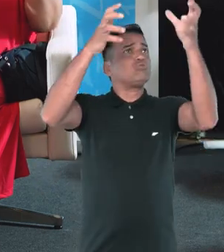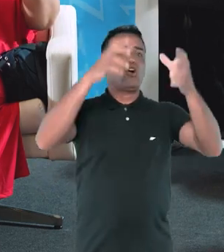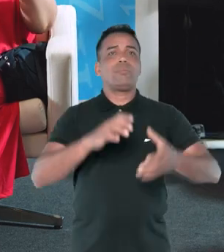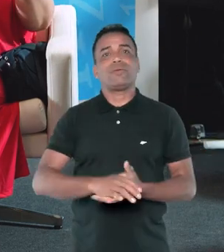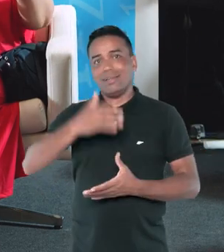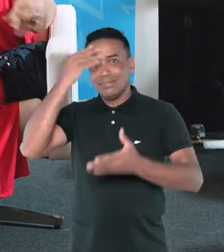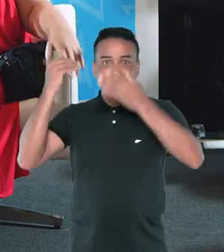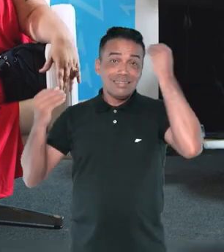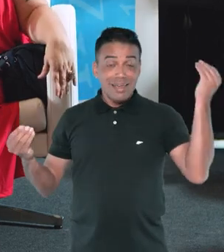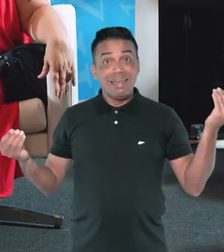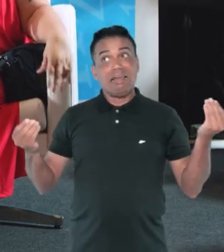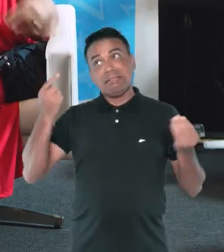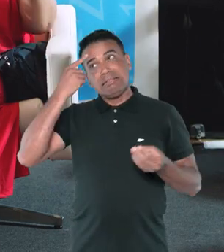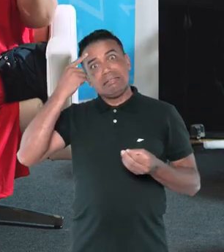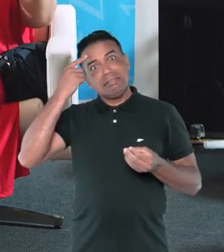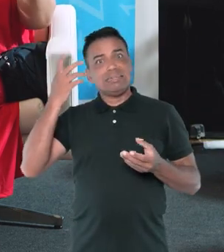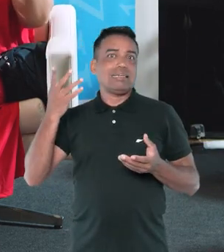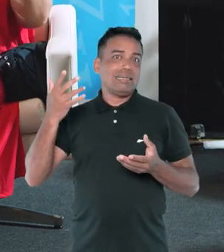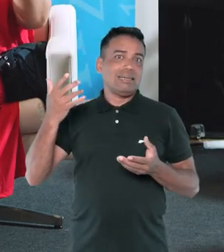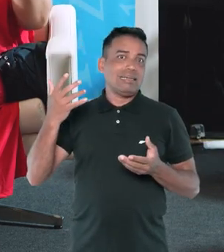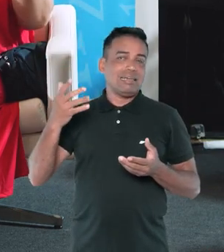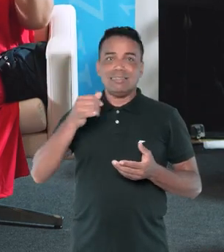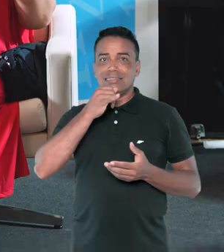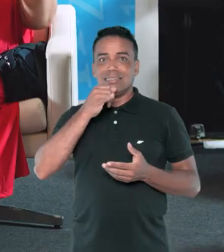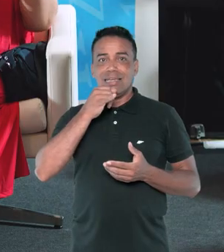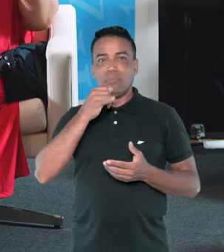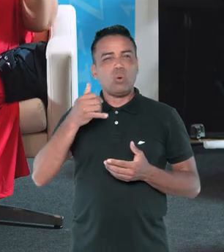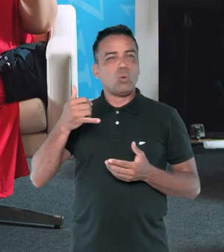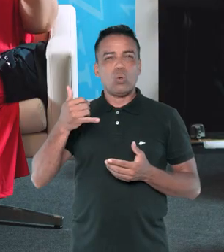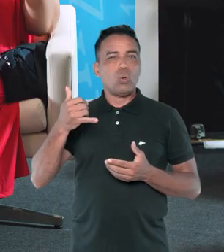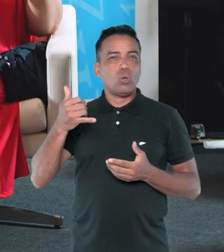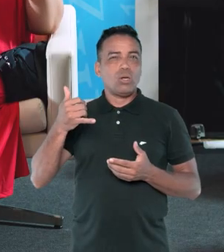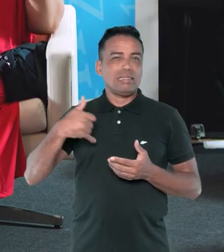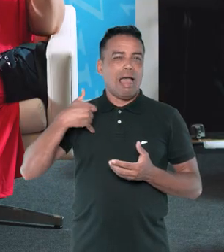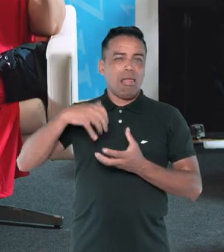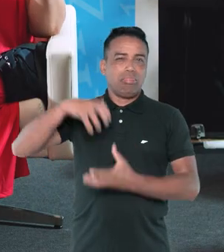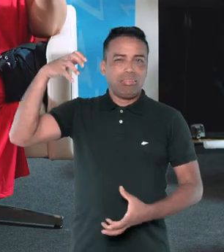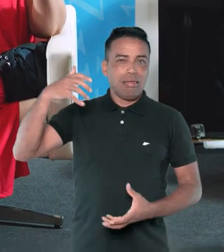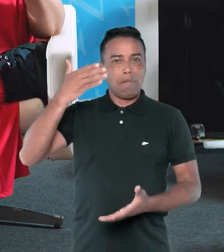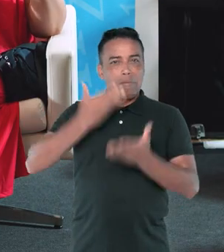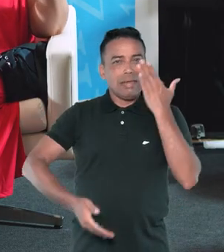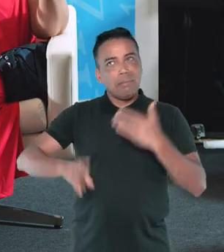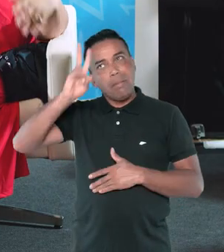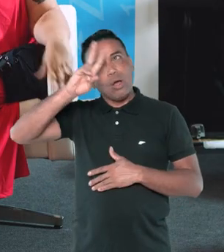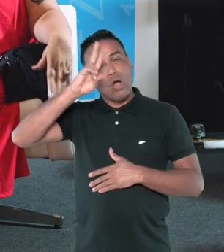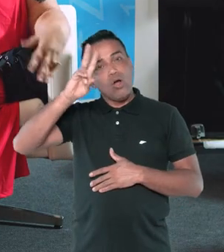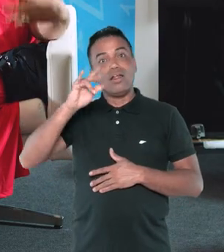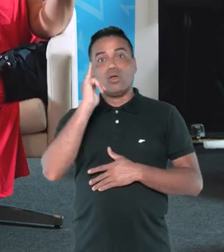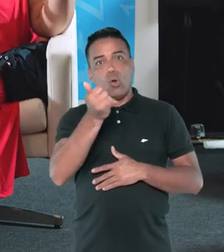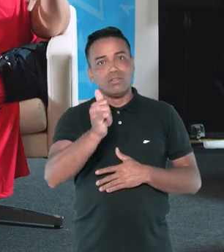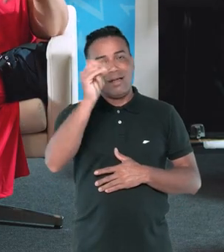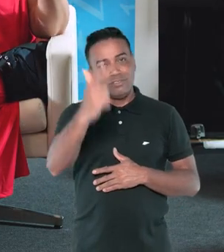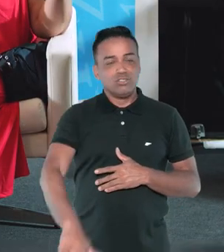estava esquecendo das coisas, né, o bichinho. Ele já estava com aquela, perdendo memória recente, né? E aí ele não lembrava. Aí eu contava de